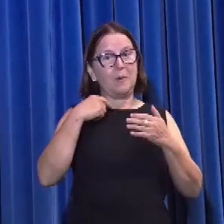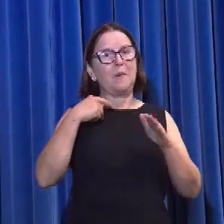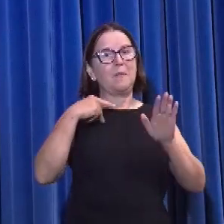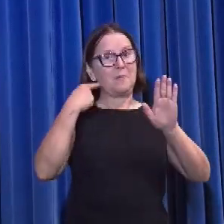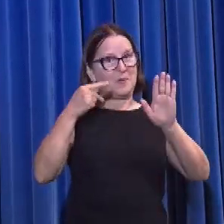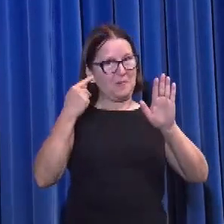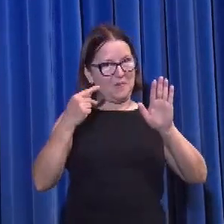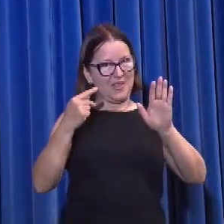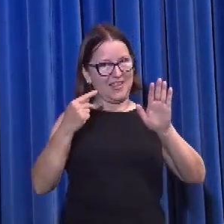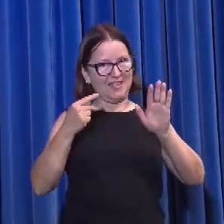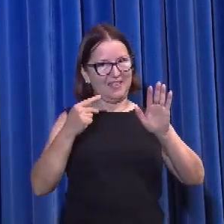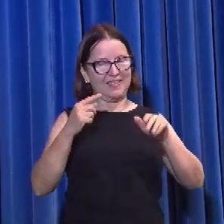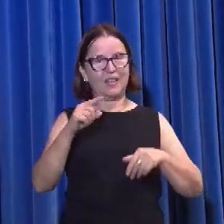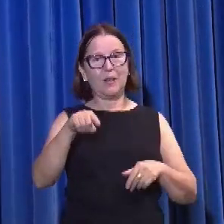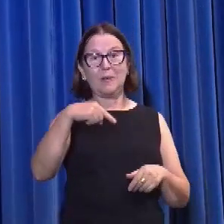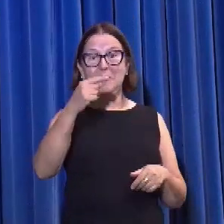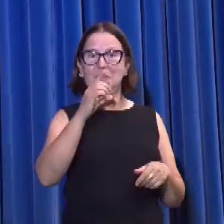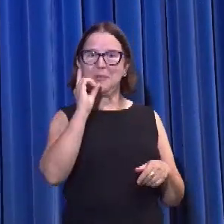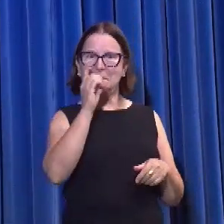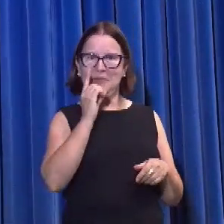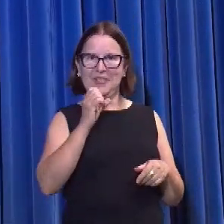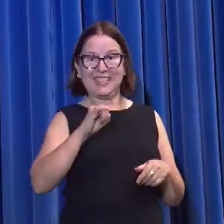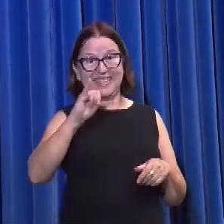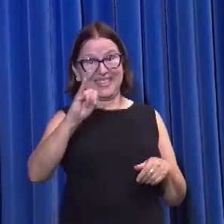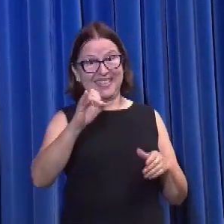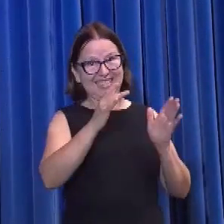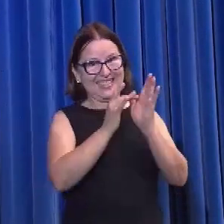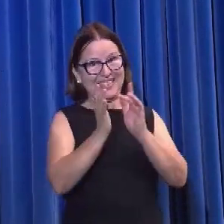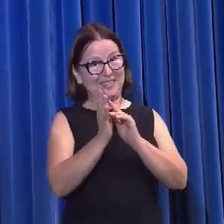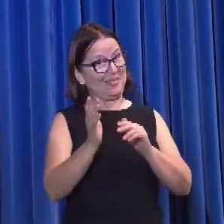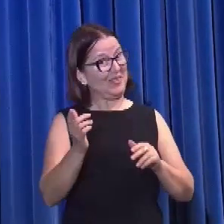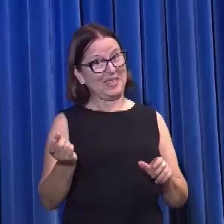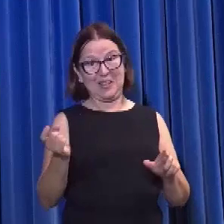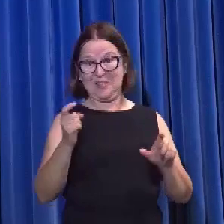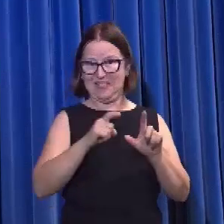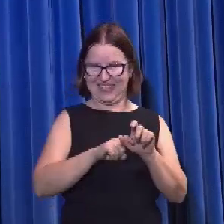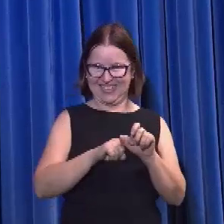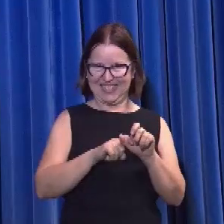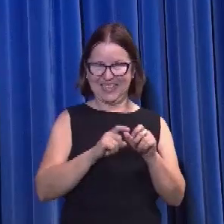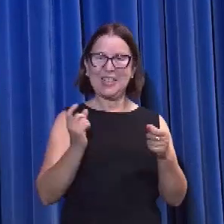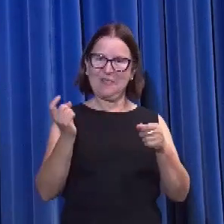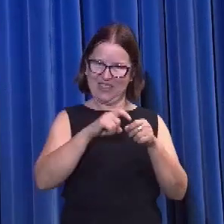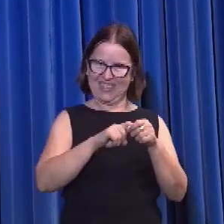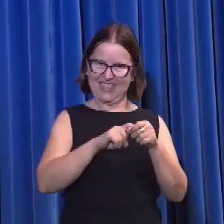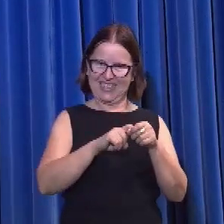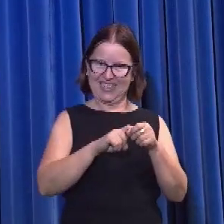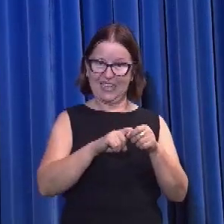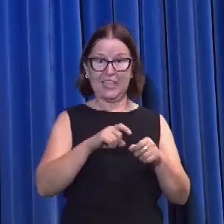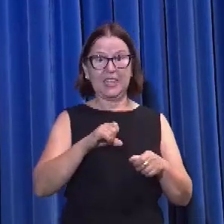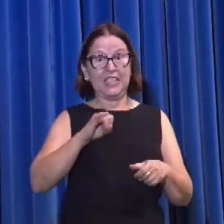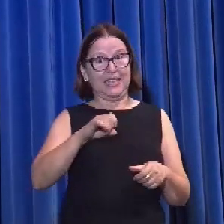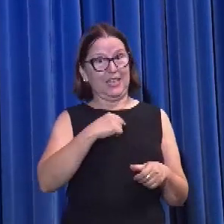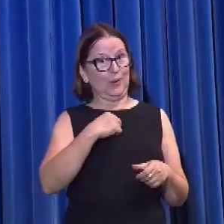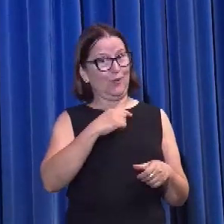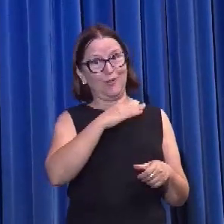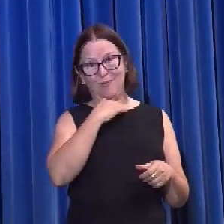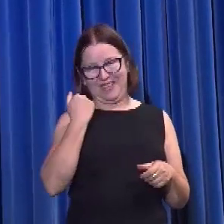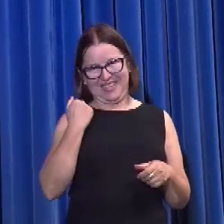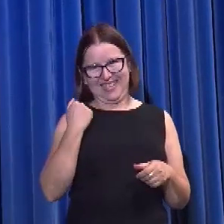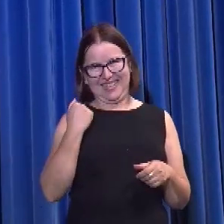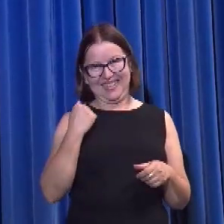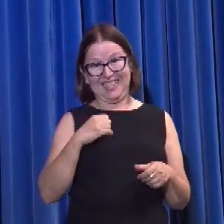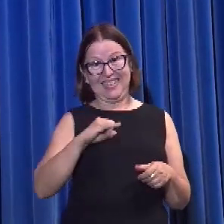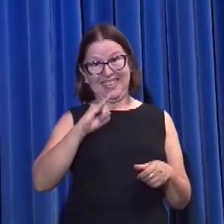vem, se Jesus não voltar, se eu não for, E se